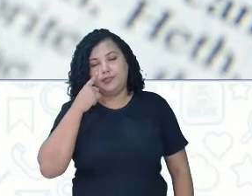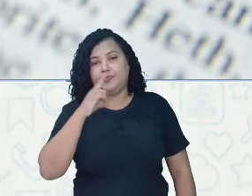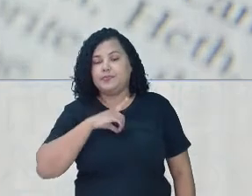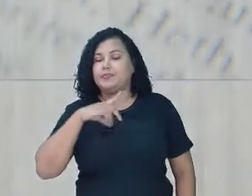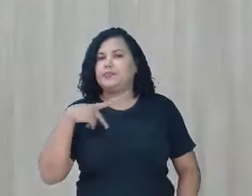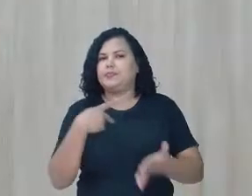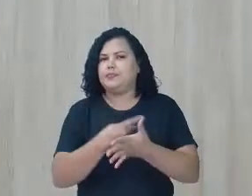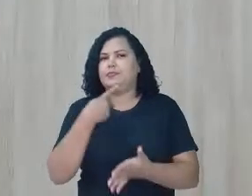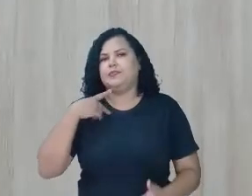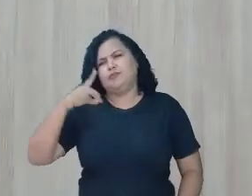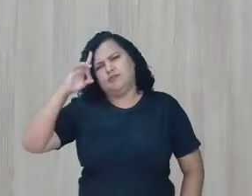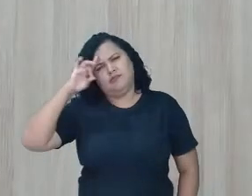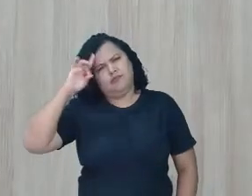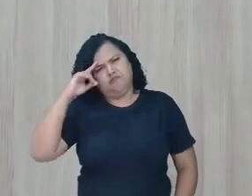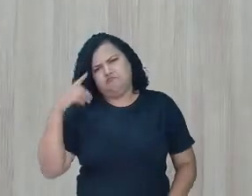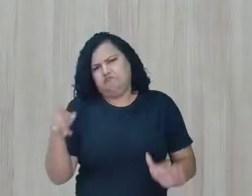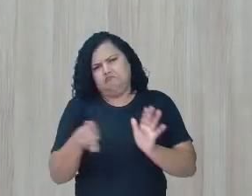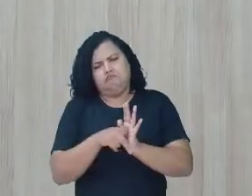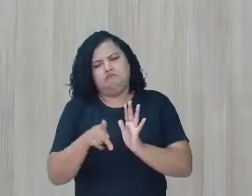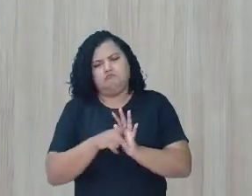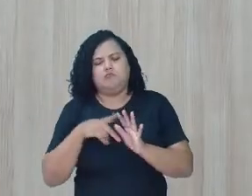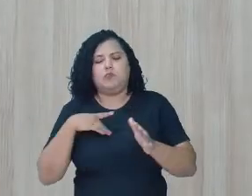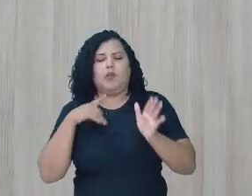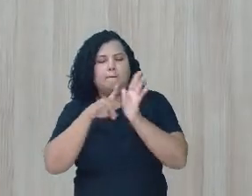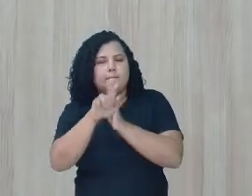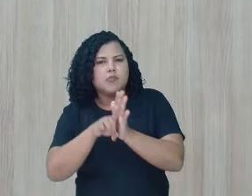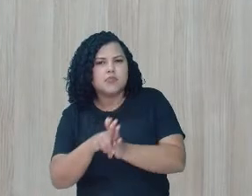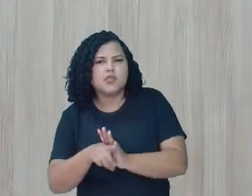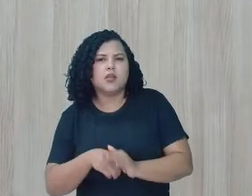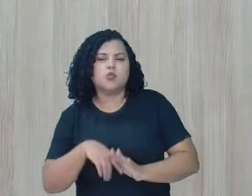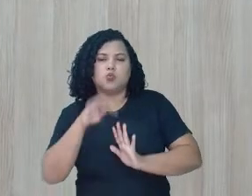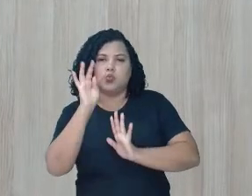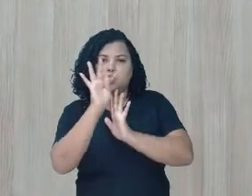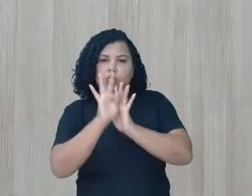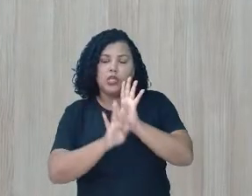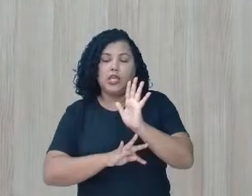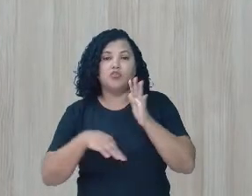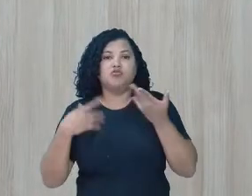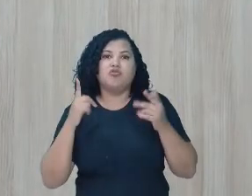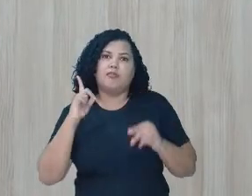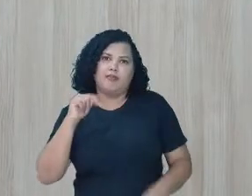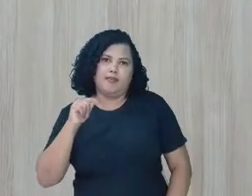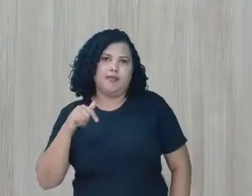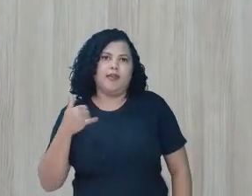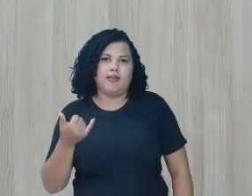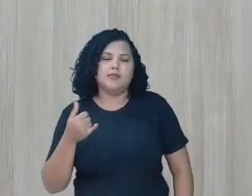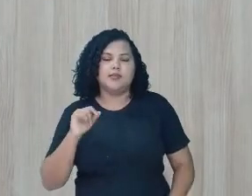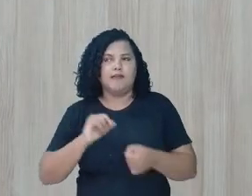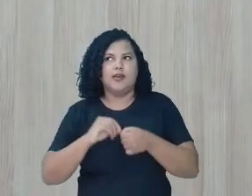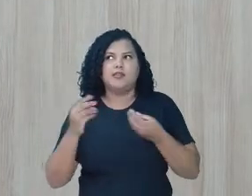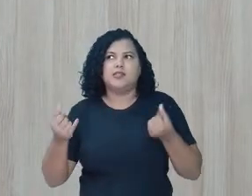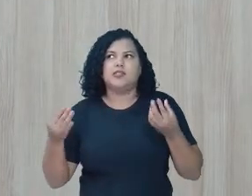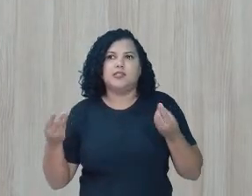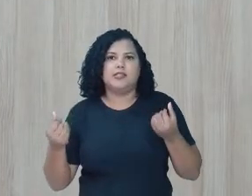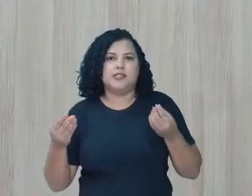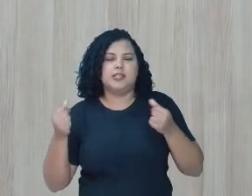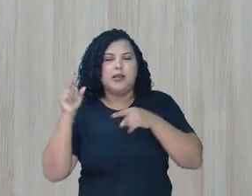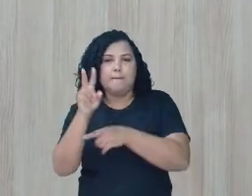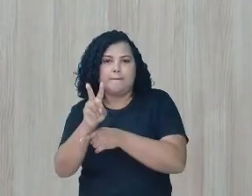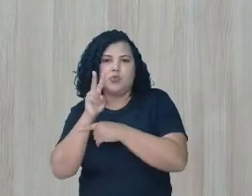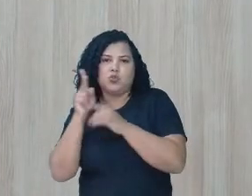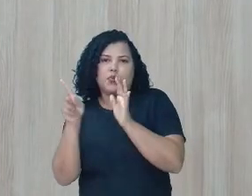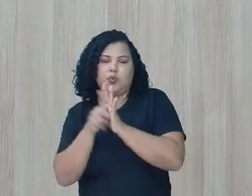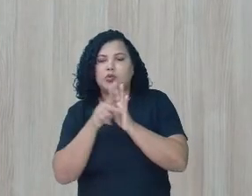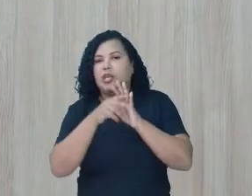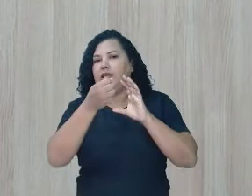que é completamente do cotidiano, sendo explorado aqui por um texto que faz esse empréstimo entre